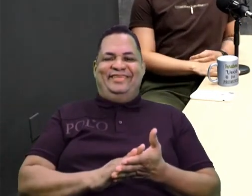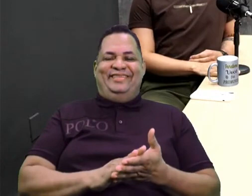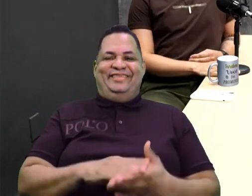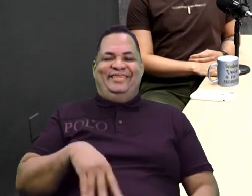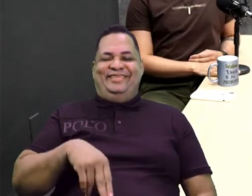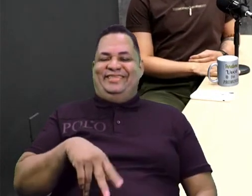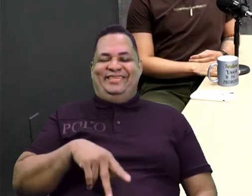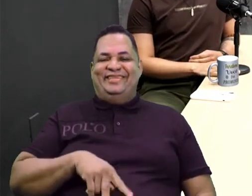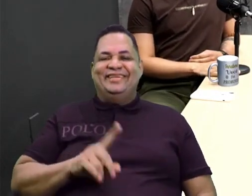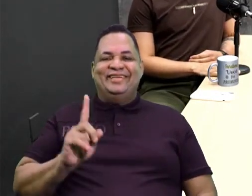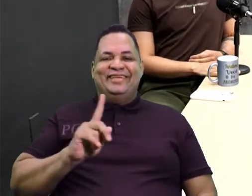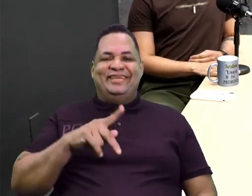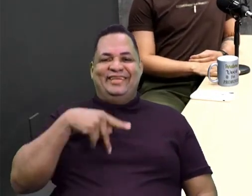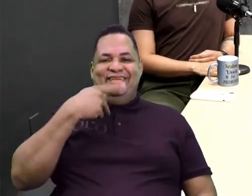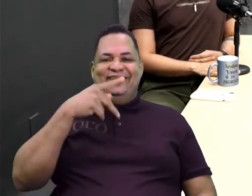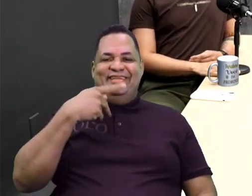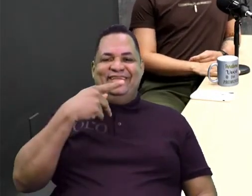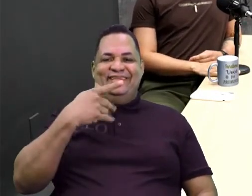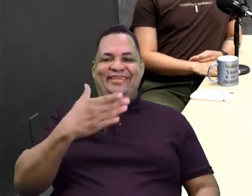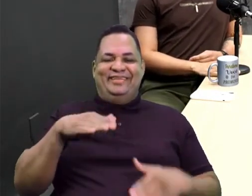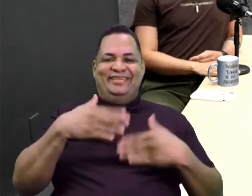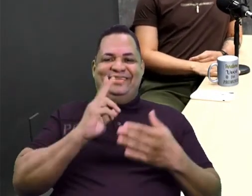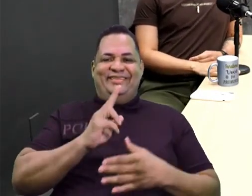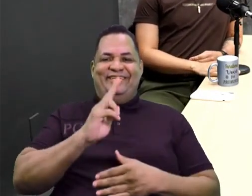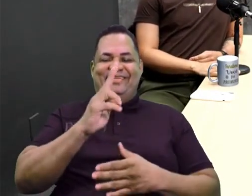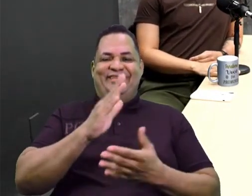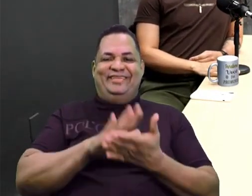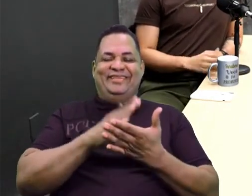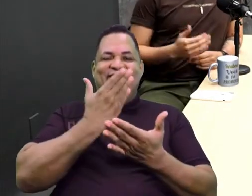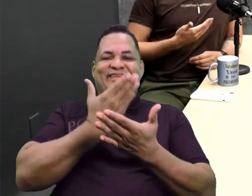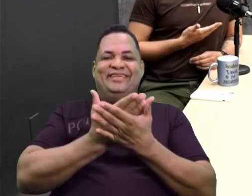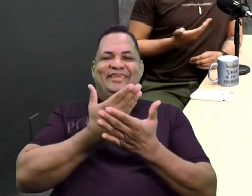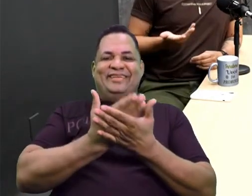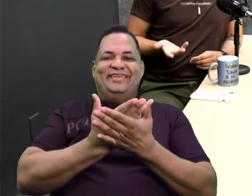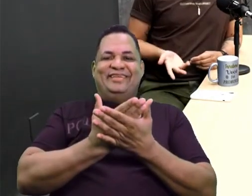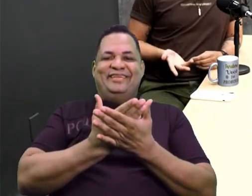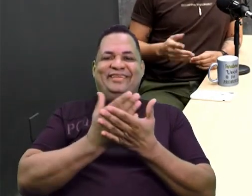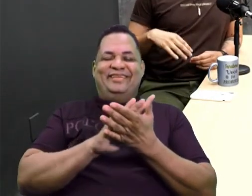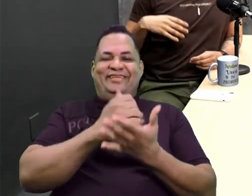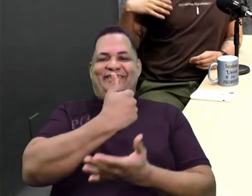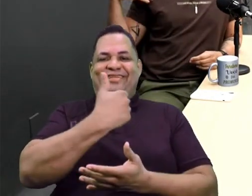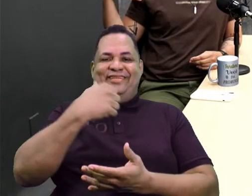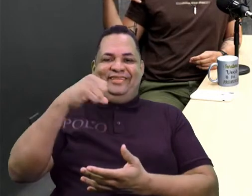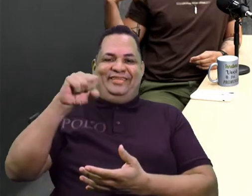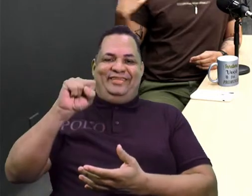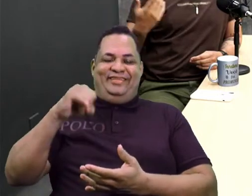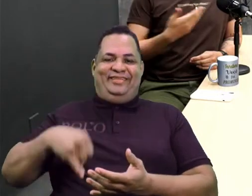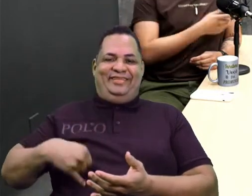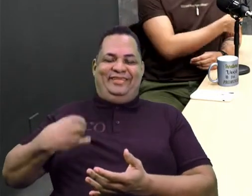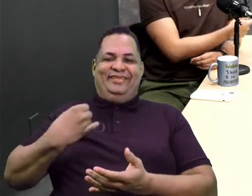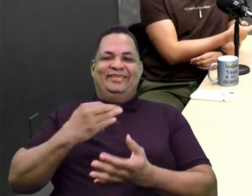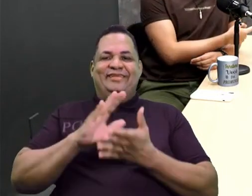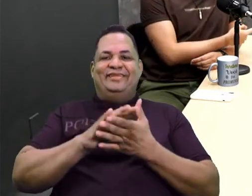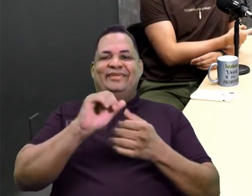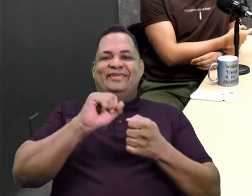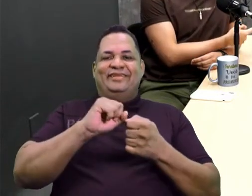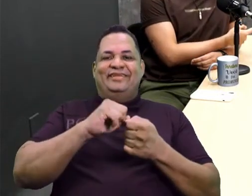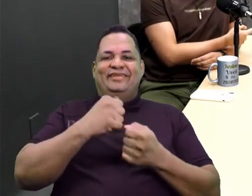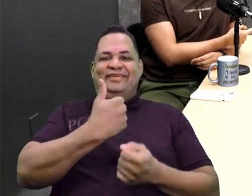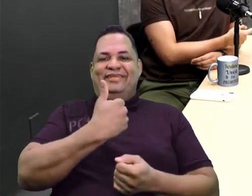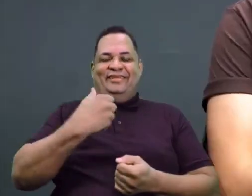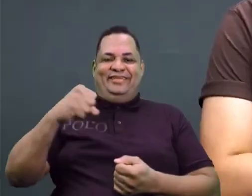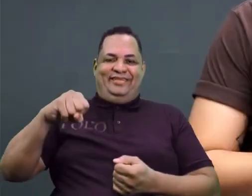Como é que é, Vitor, que ele diz durante a aula? Ela, com 18 anos, ela fez toda essa... Ela tem 18 anos de idade